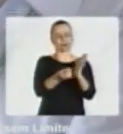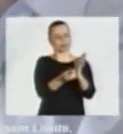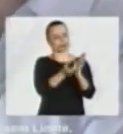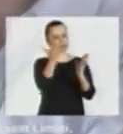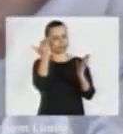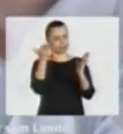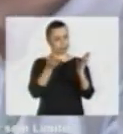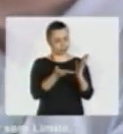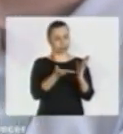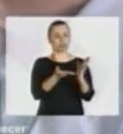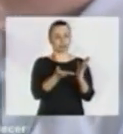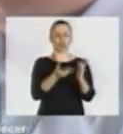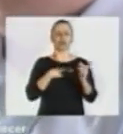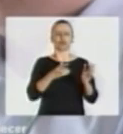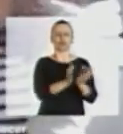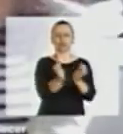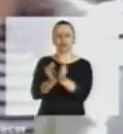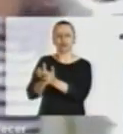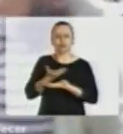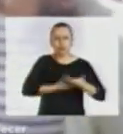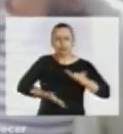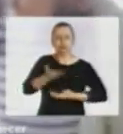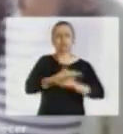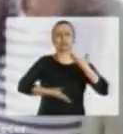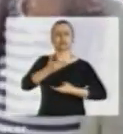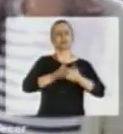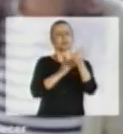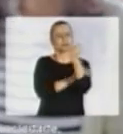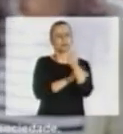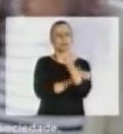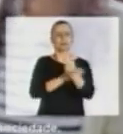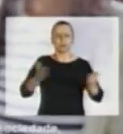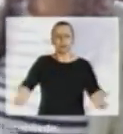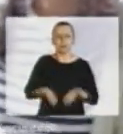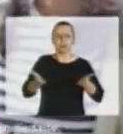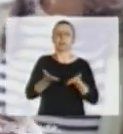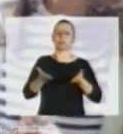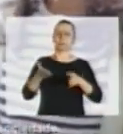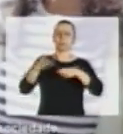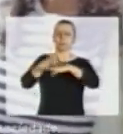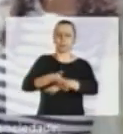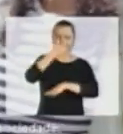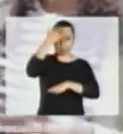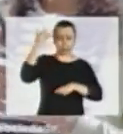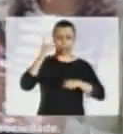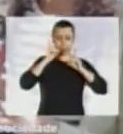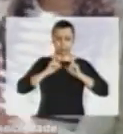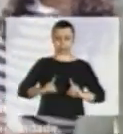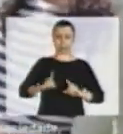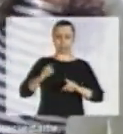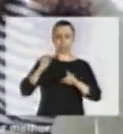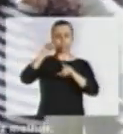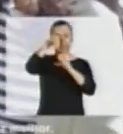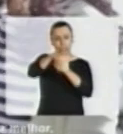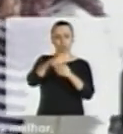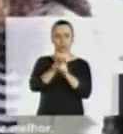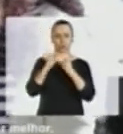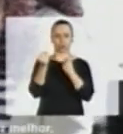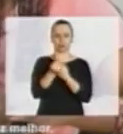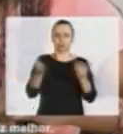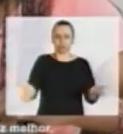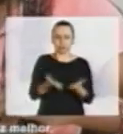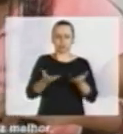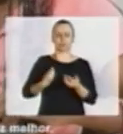viver sem limite um conjunto de ações que ajudam a fortalecer deficiência na sociedade promovendo